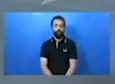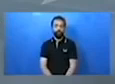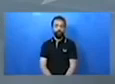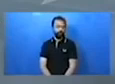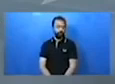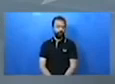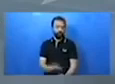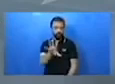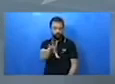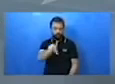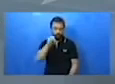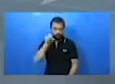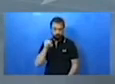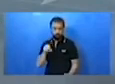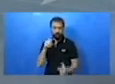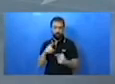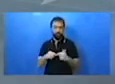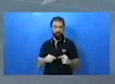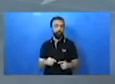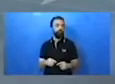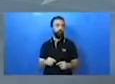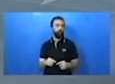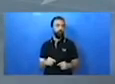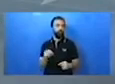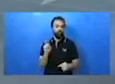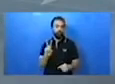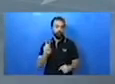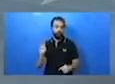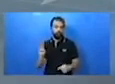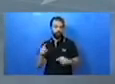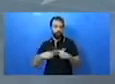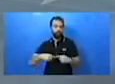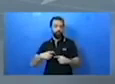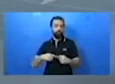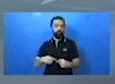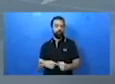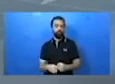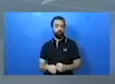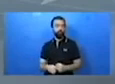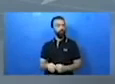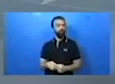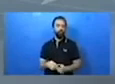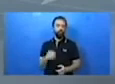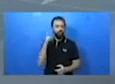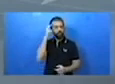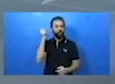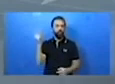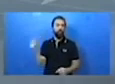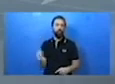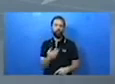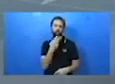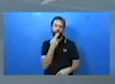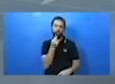o material, esses 24 objetos que vocês conseguiram. Eu acho que o mais comum aí para vocês é pegar os